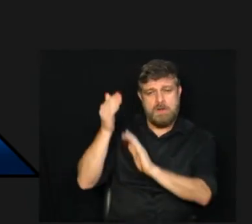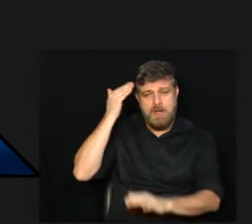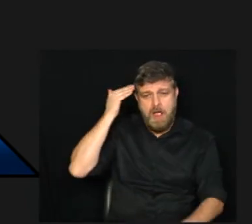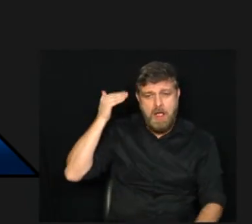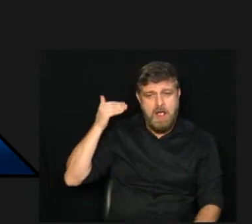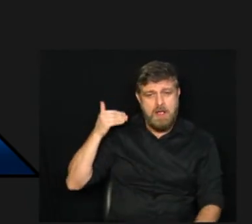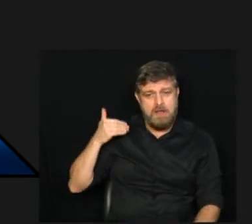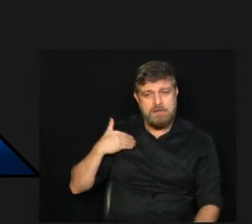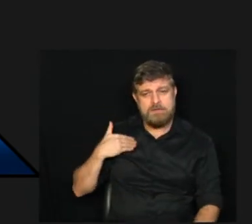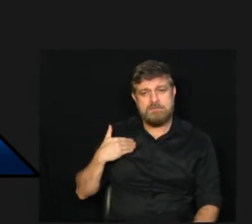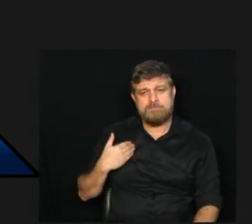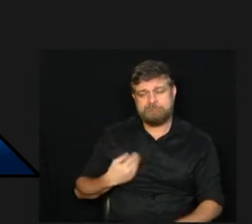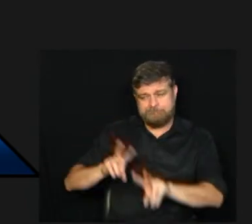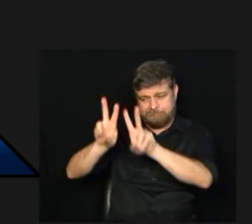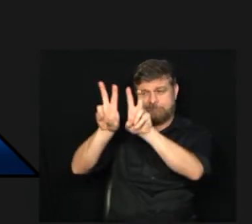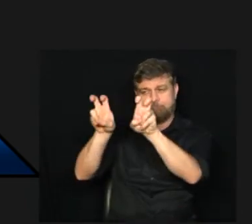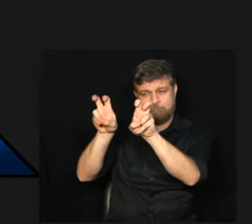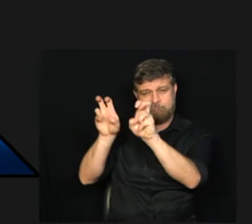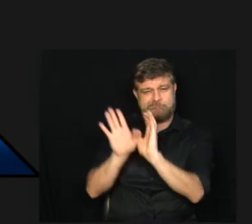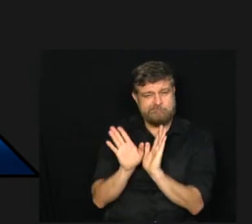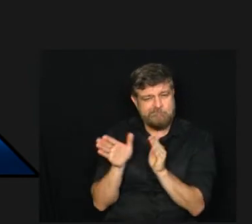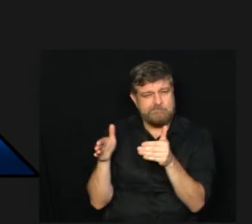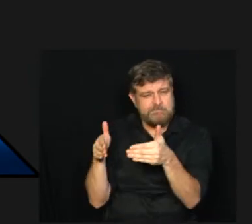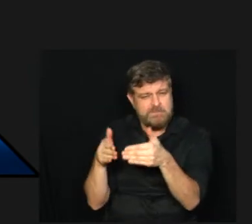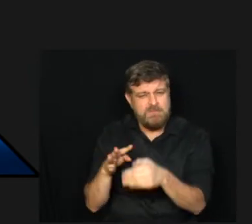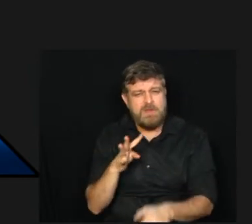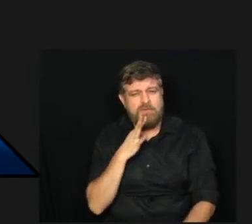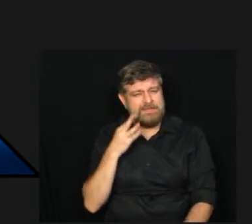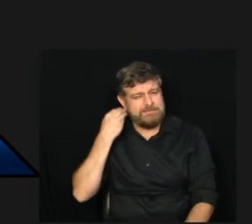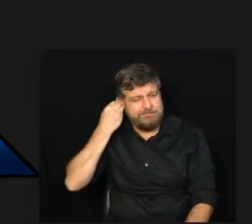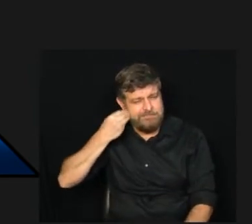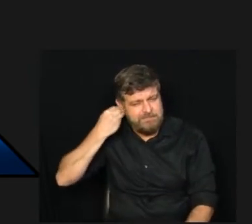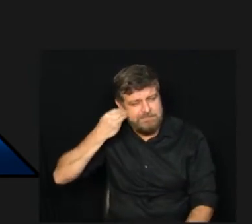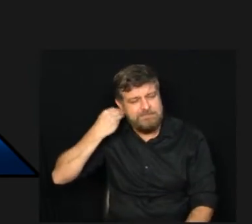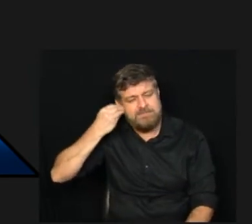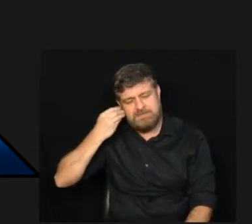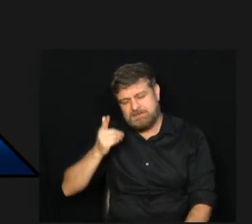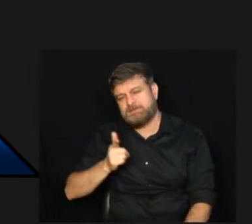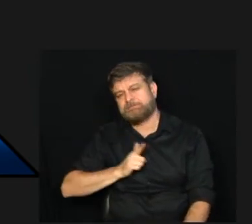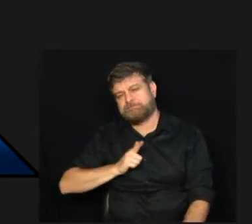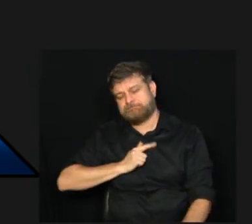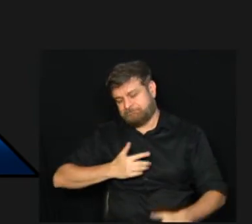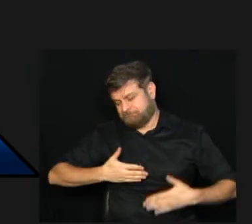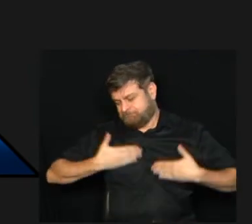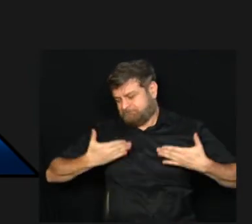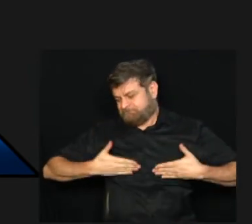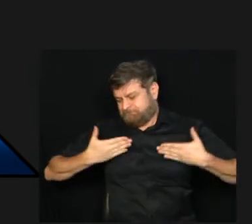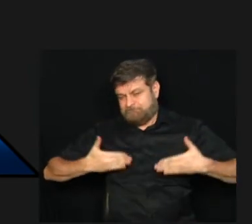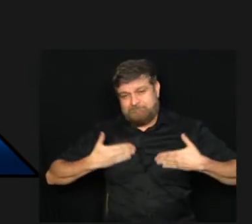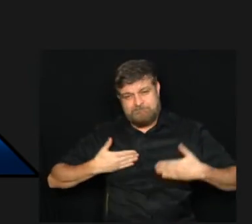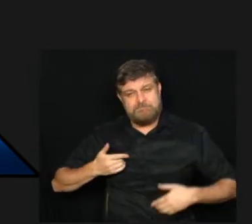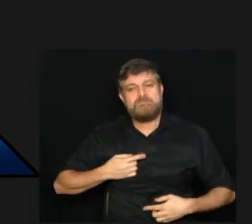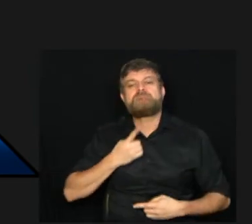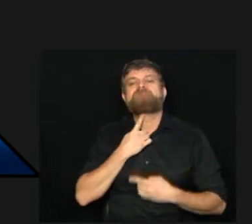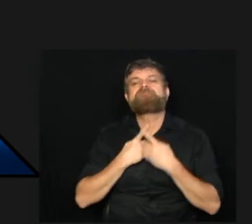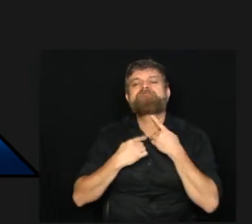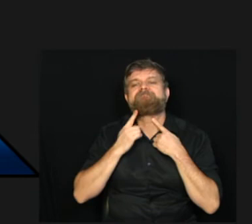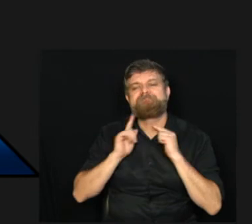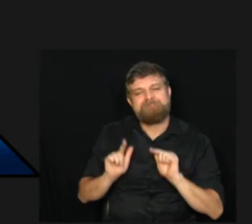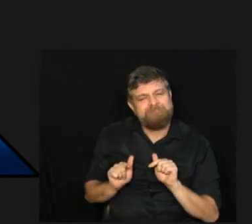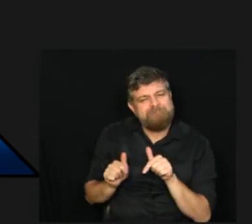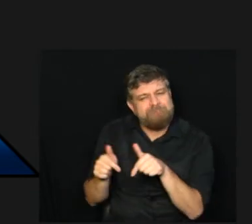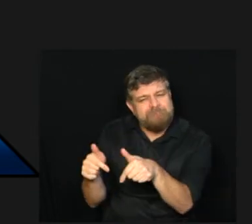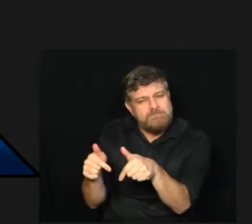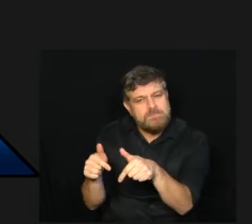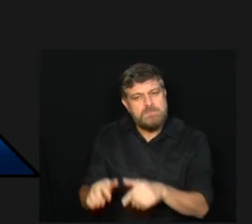é o tema dela, que fala com propriedade, com entusiasmo, com vontade de resolver. Eu